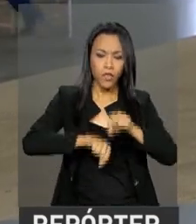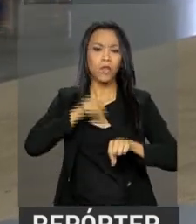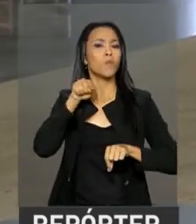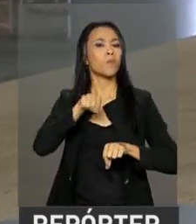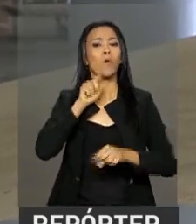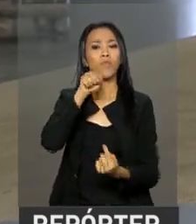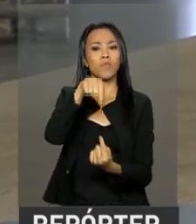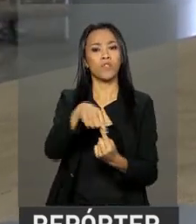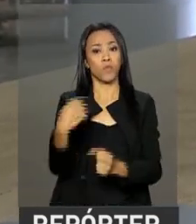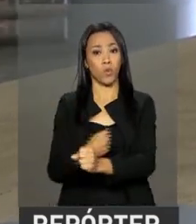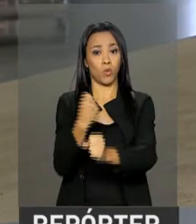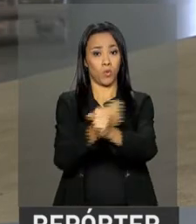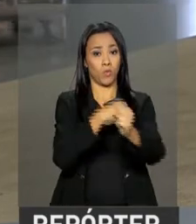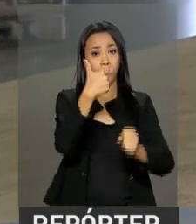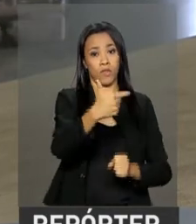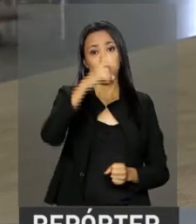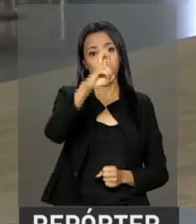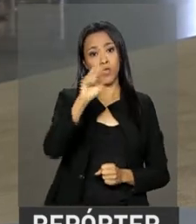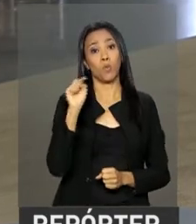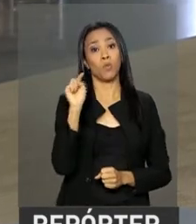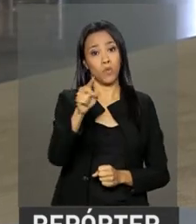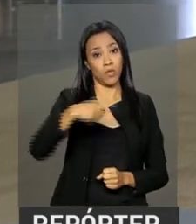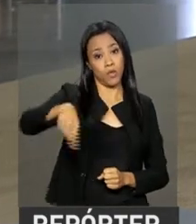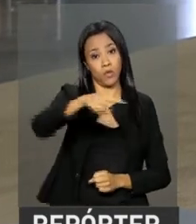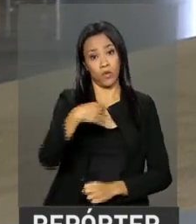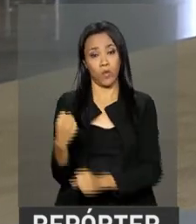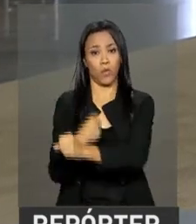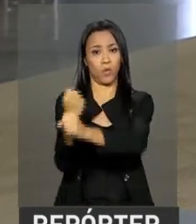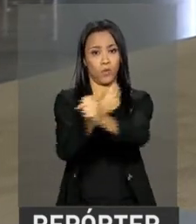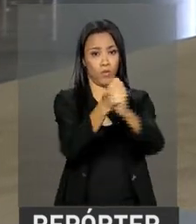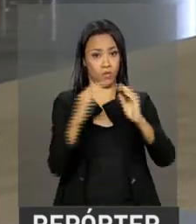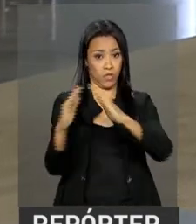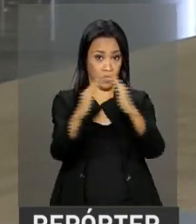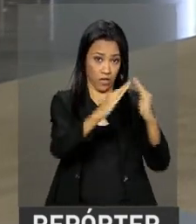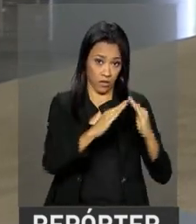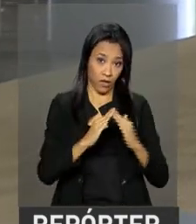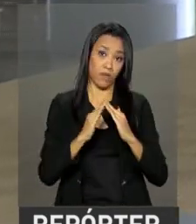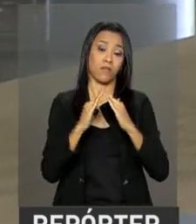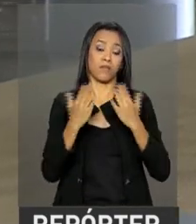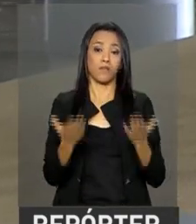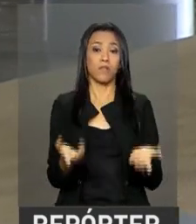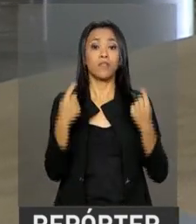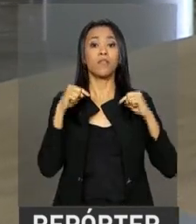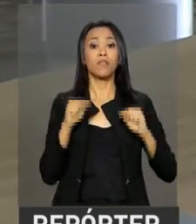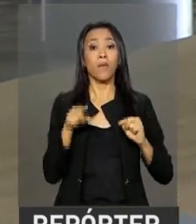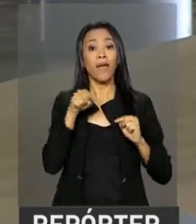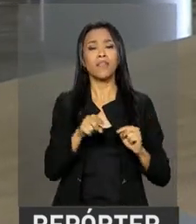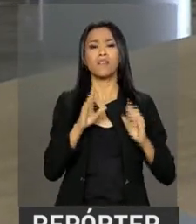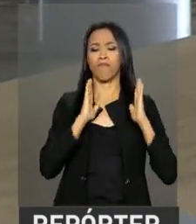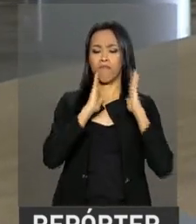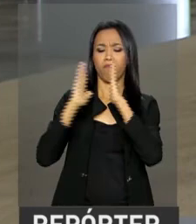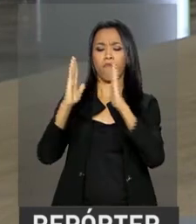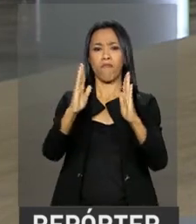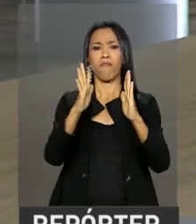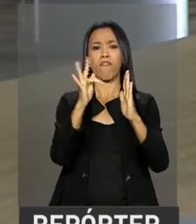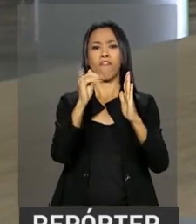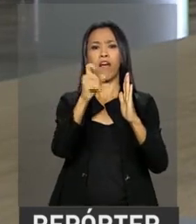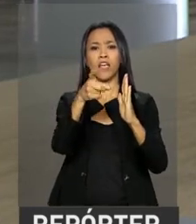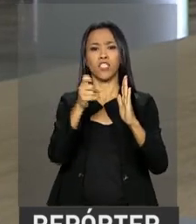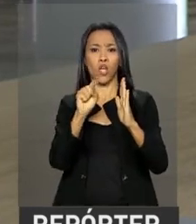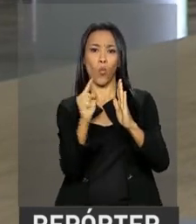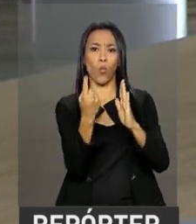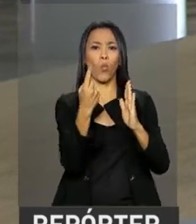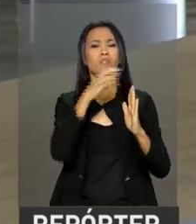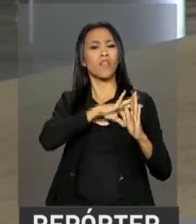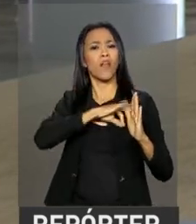25 mil novas unidades habitacionais do programa minha casa minha vida na faixa 1 a faixa 1 é de menor renda e podem ser